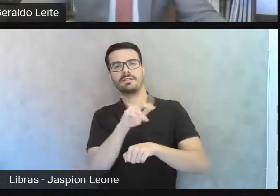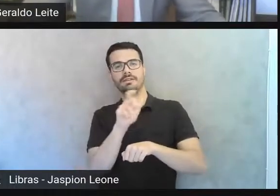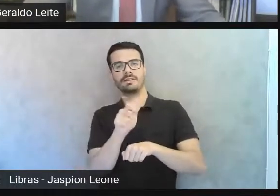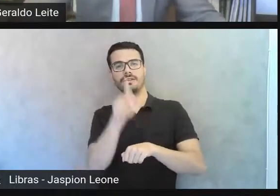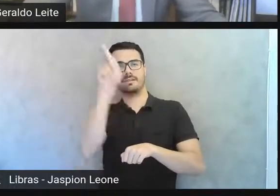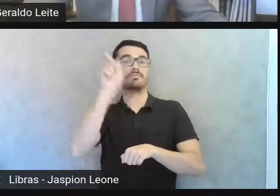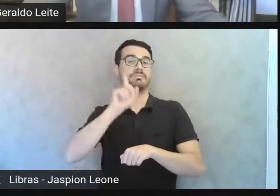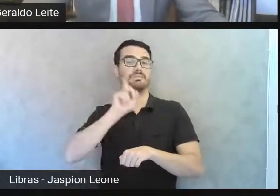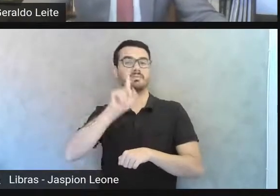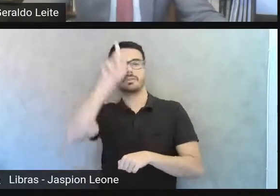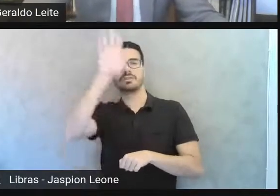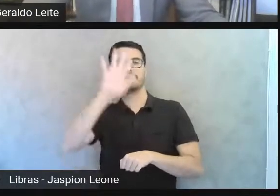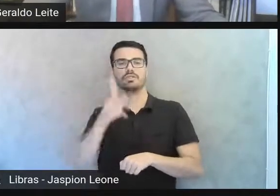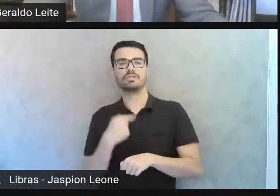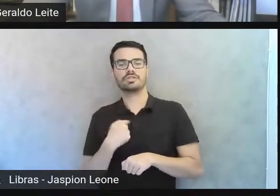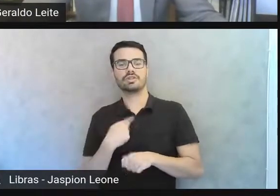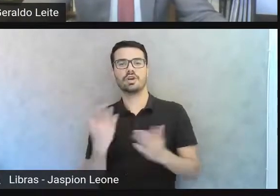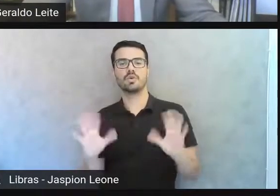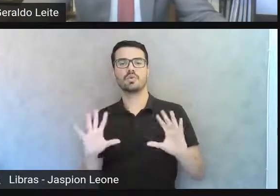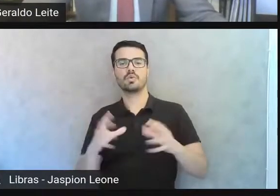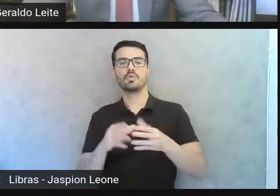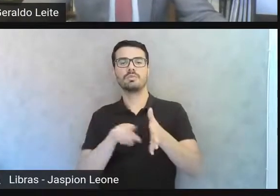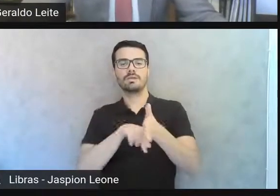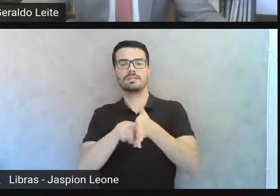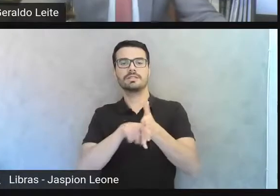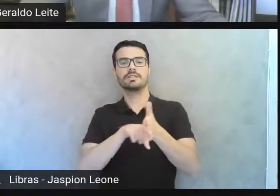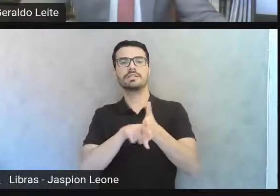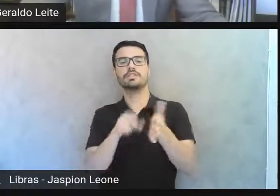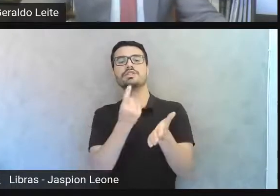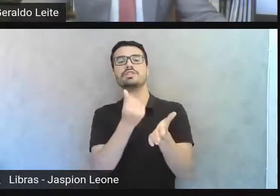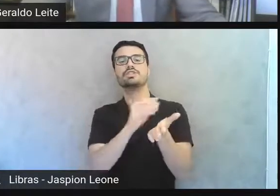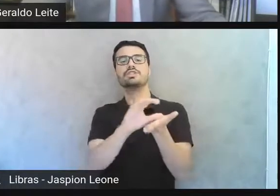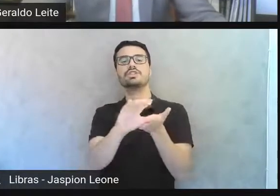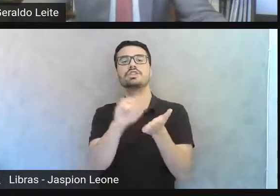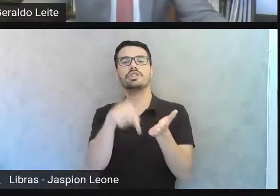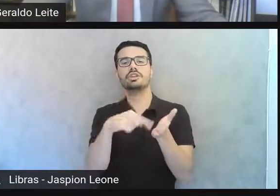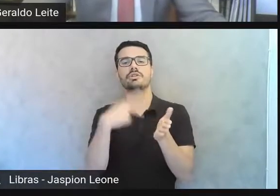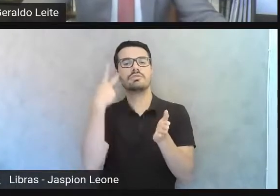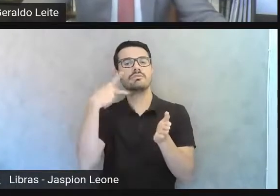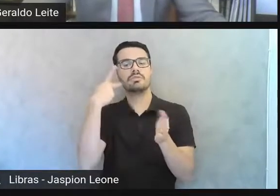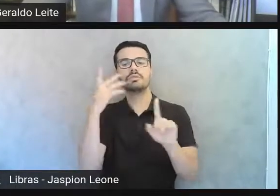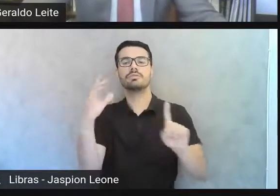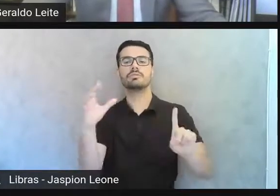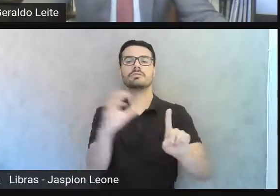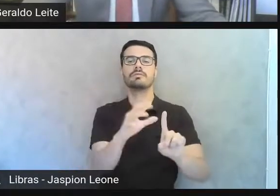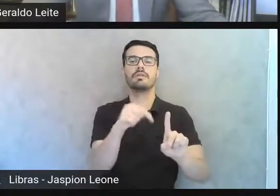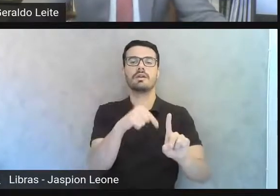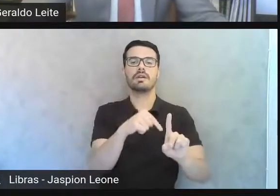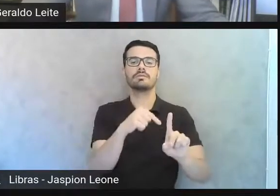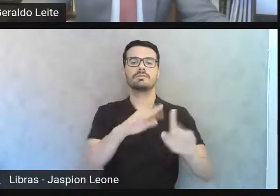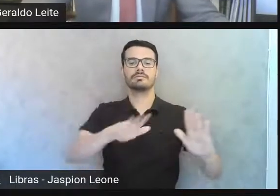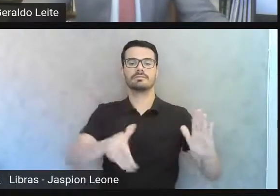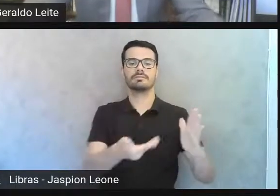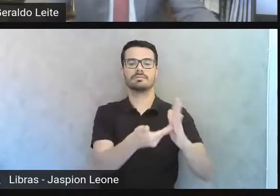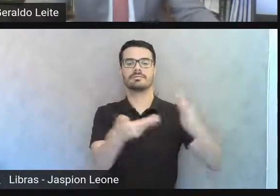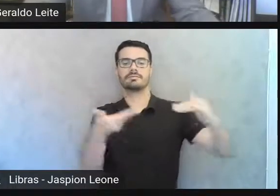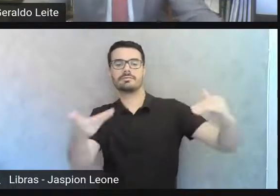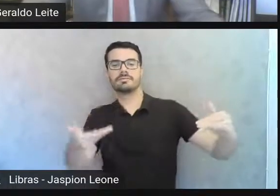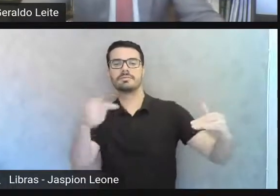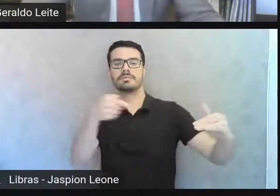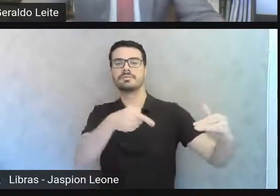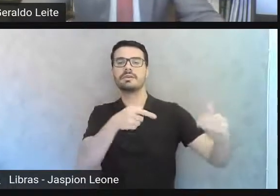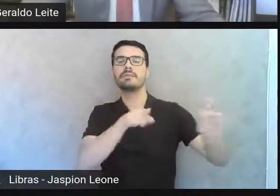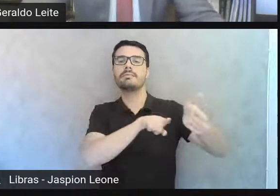do projeto Dinheiro e Política, a influência do poder econômico no Congresso Nacional, no Instituto de Pesquisa